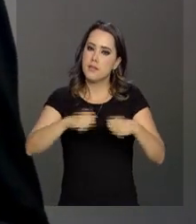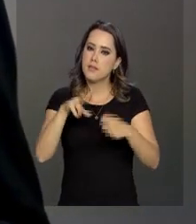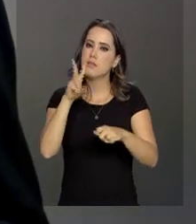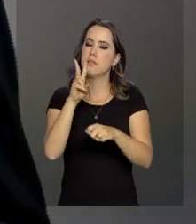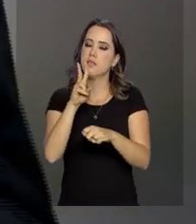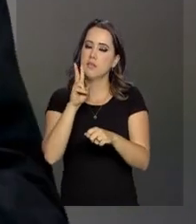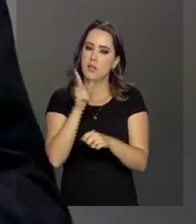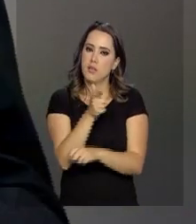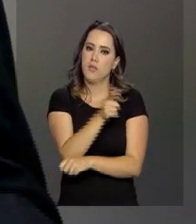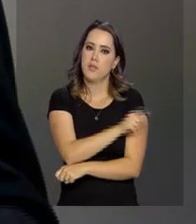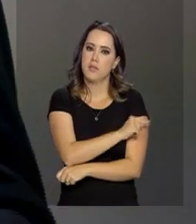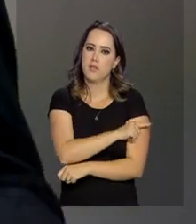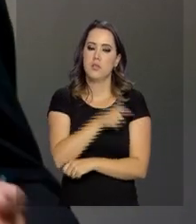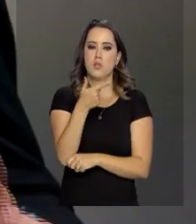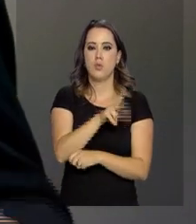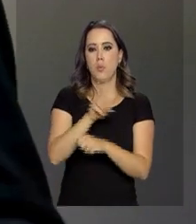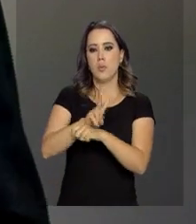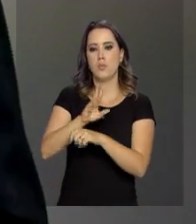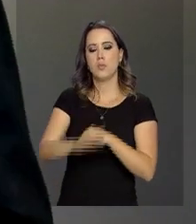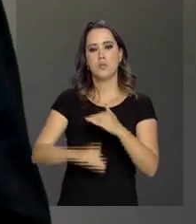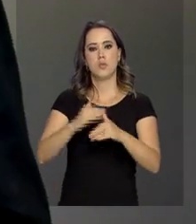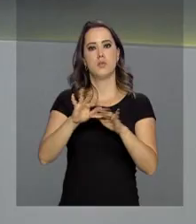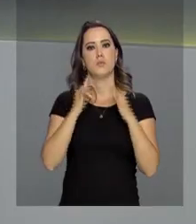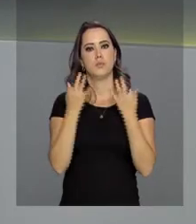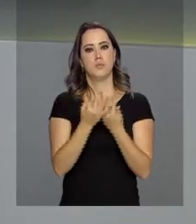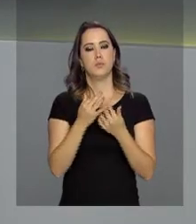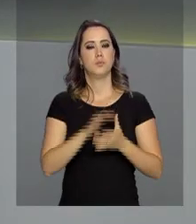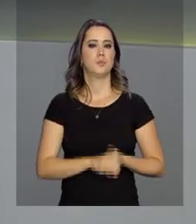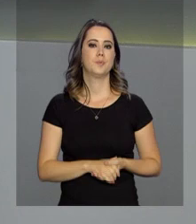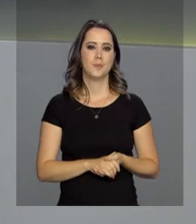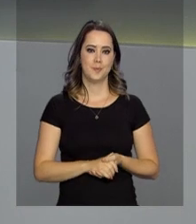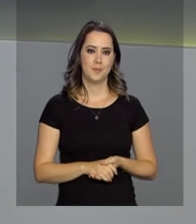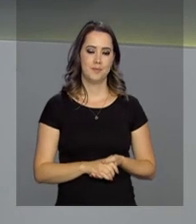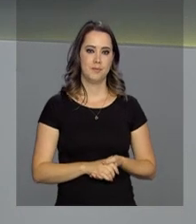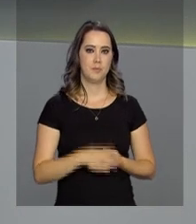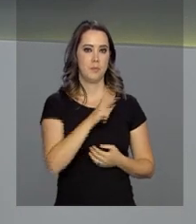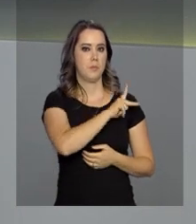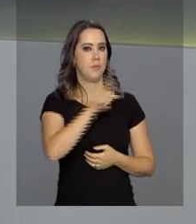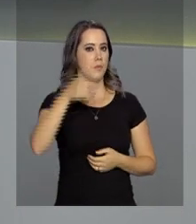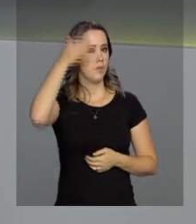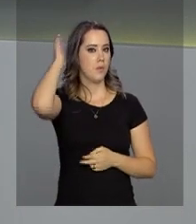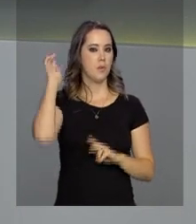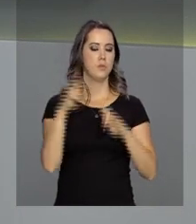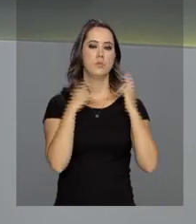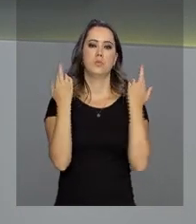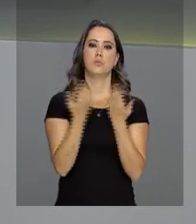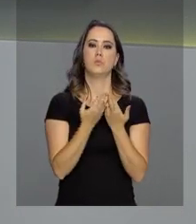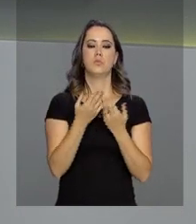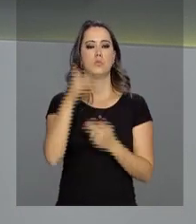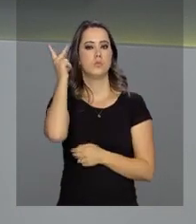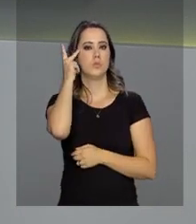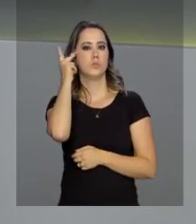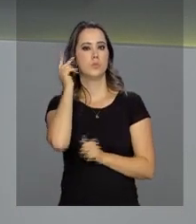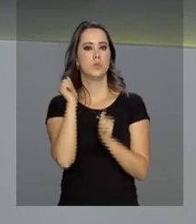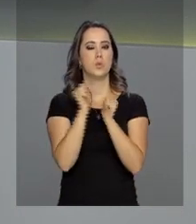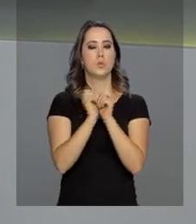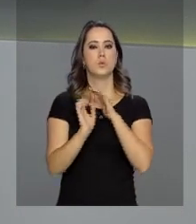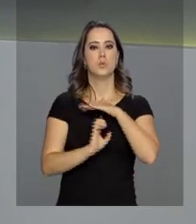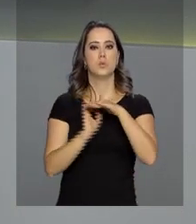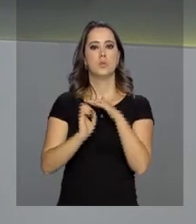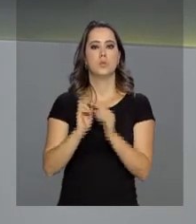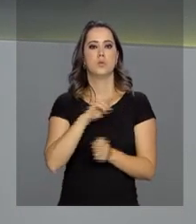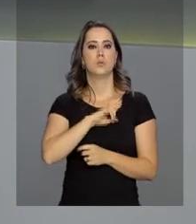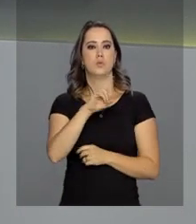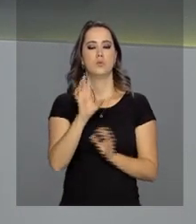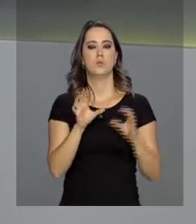ajudam a proteger toda a família o presidente michel temer se reuniu em são paulo com empresários e representantes